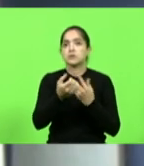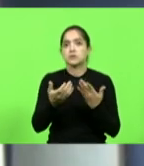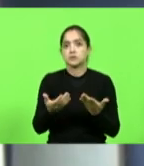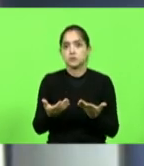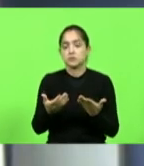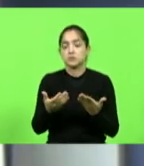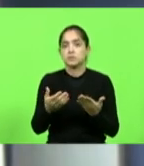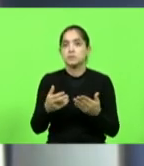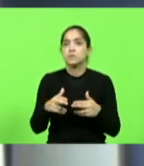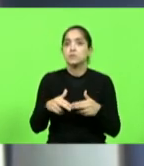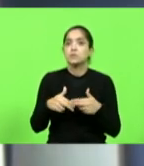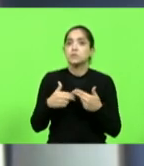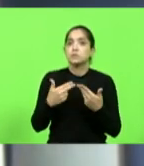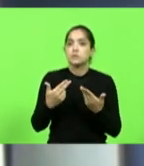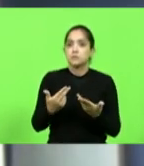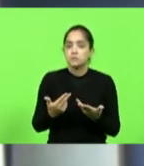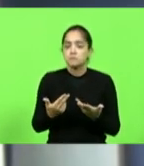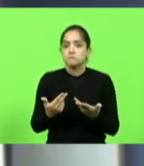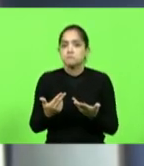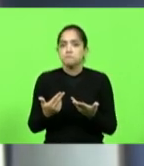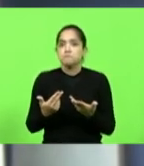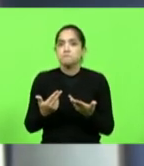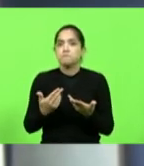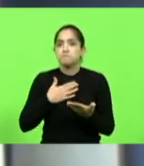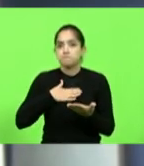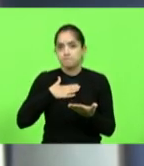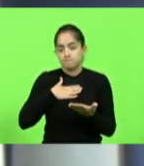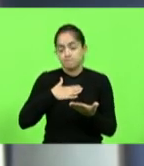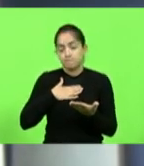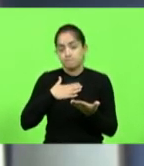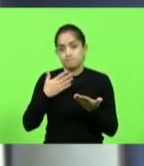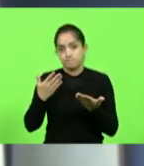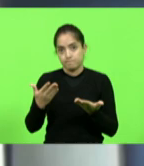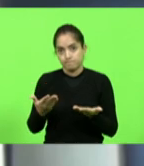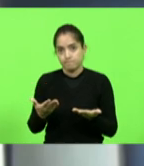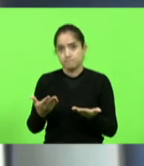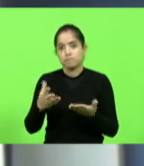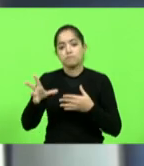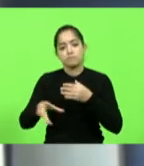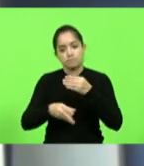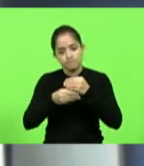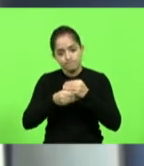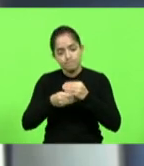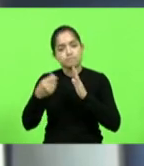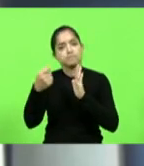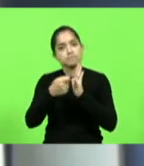isso, eu gostaria de dizer aqui que nós nos somamos à luta,